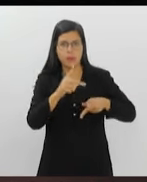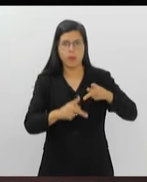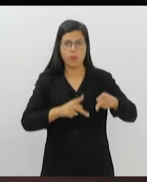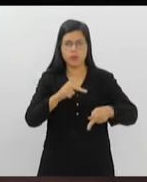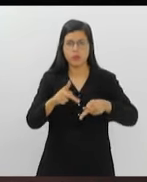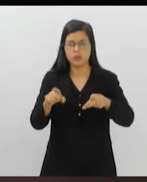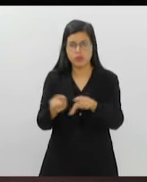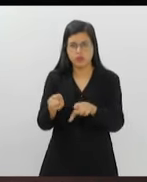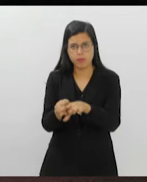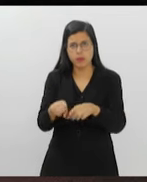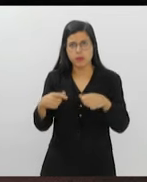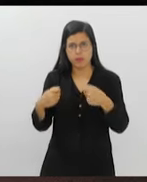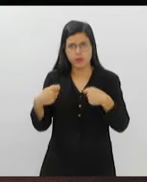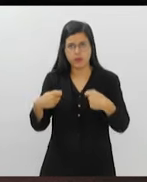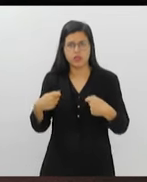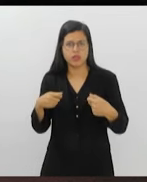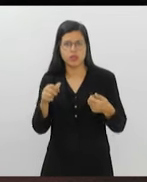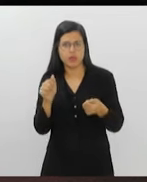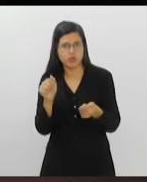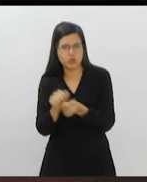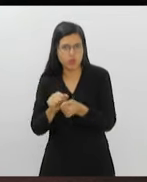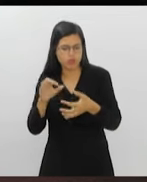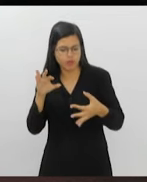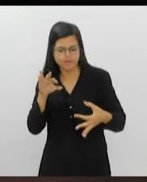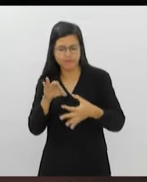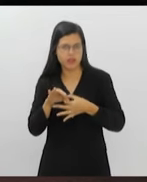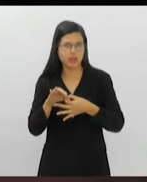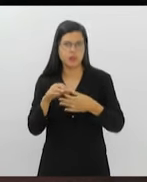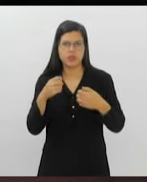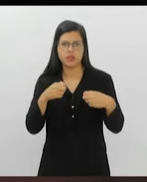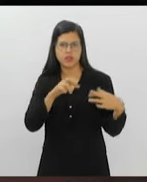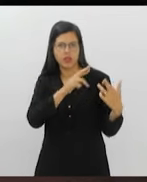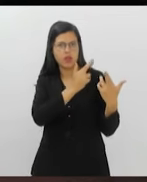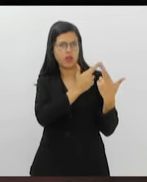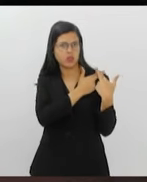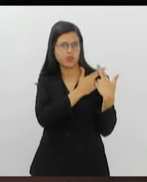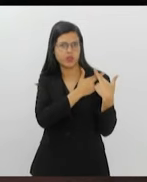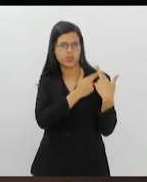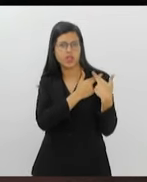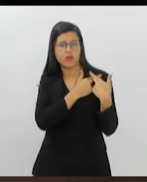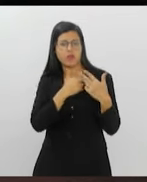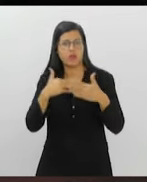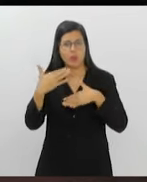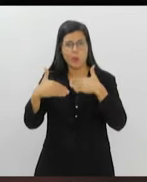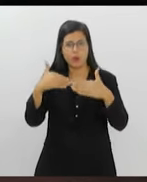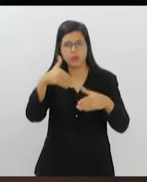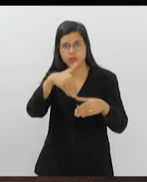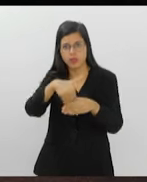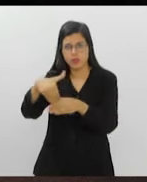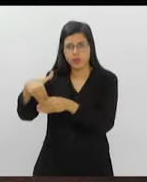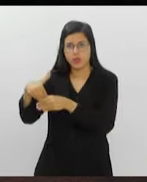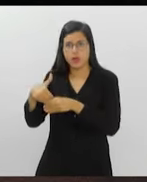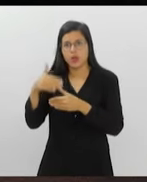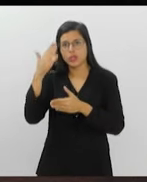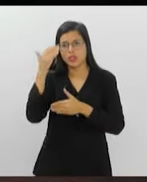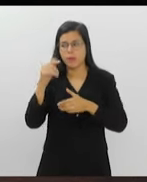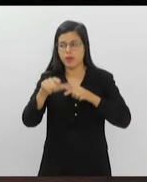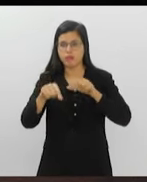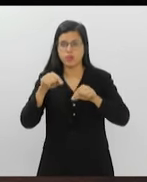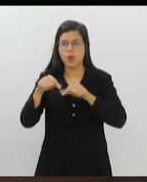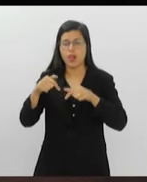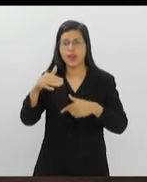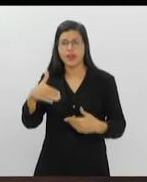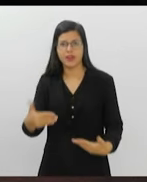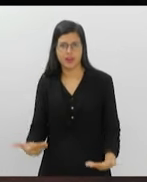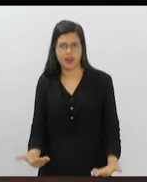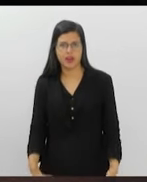também desse propósito. Deve ser responsável dentro do processo eleitoral e saber a quem escolher. Aquele